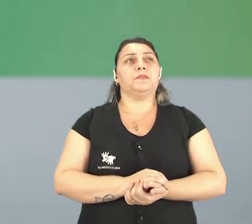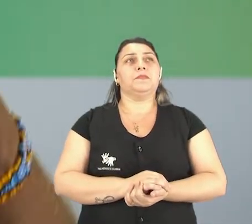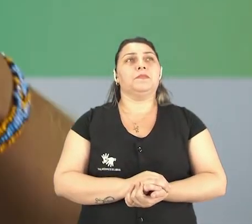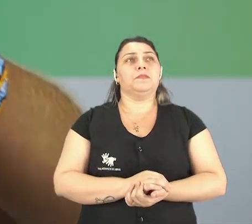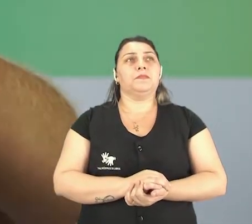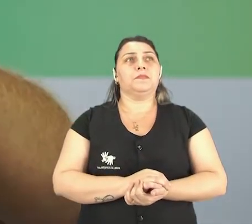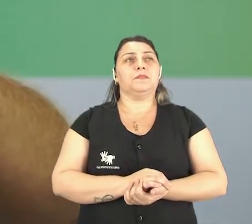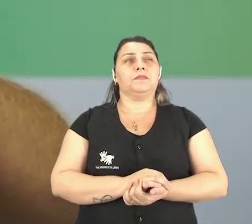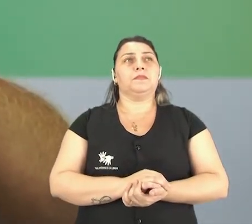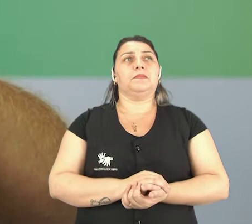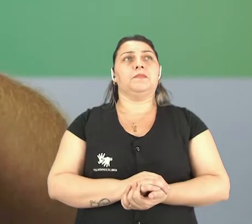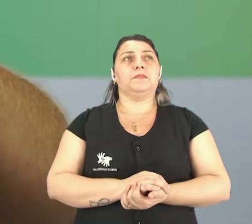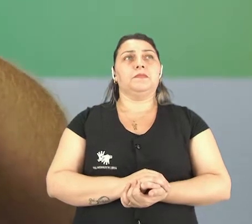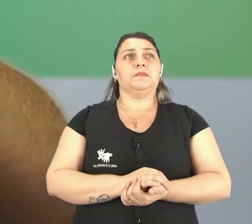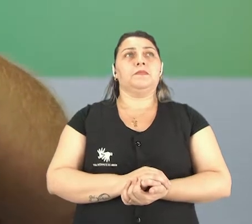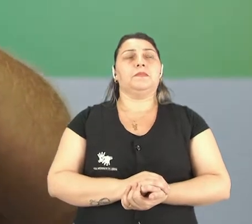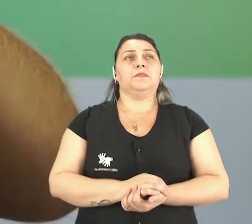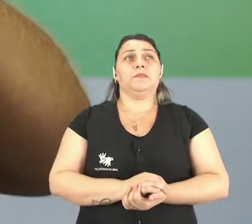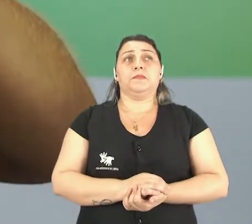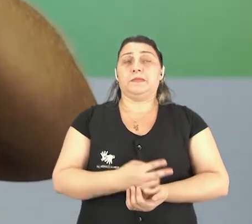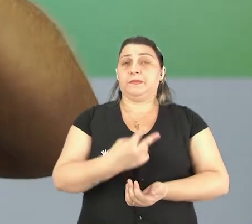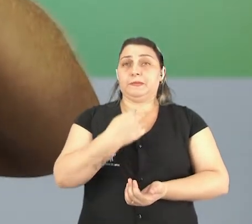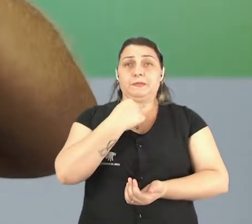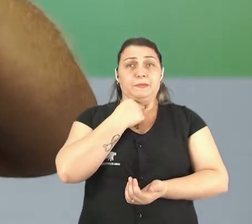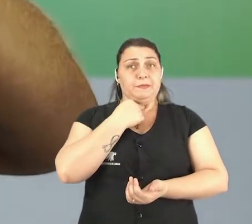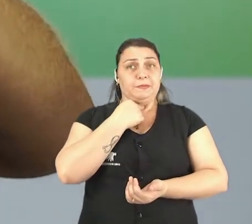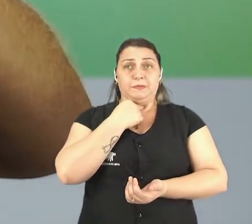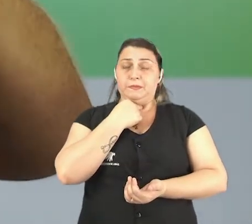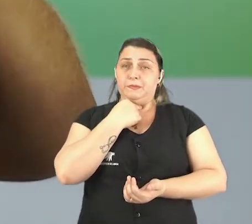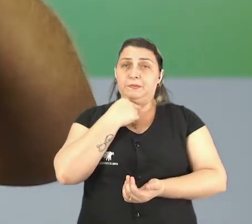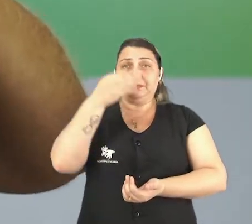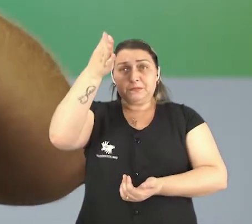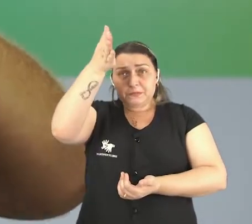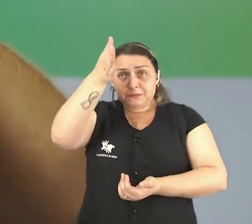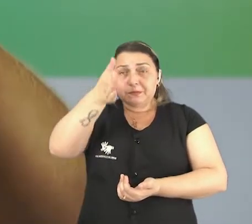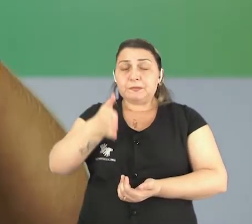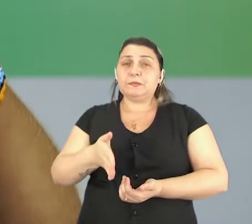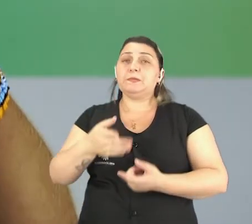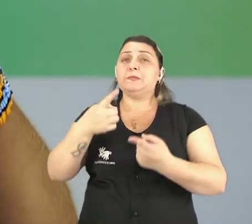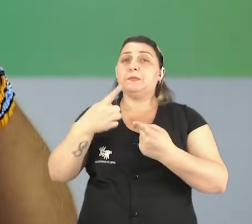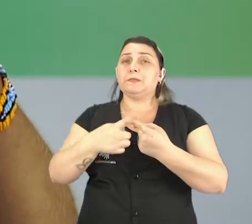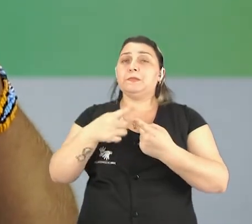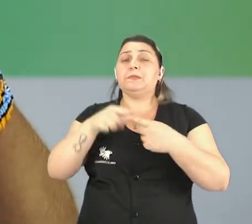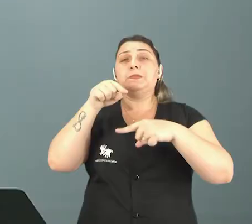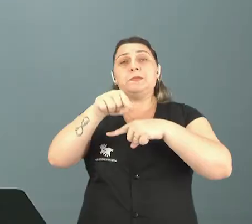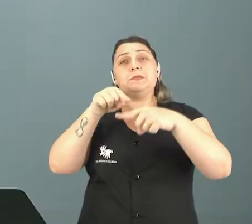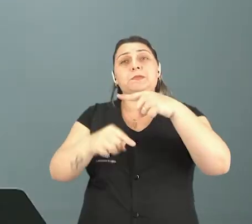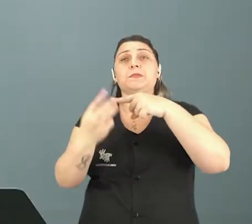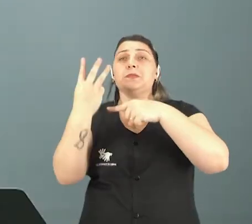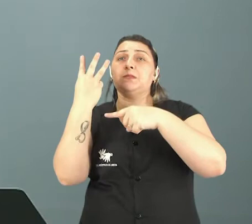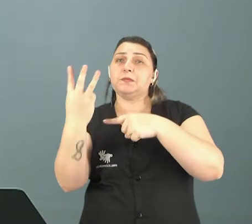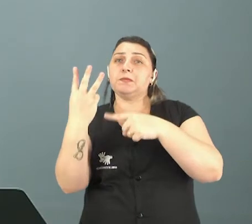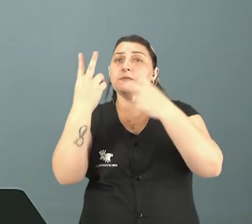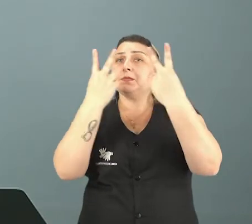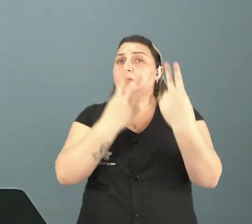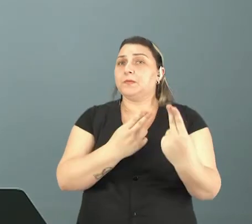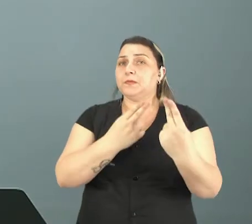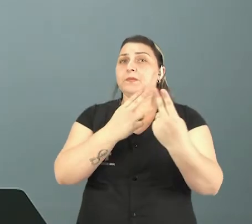Aqui. Agora, não posso mais cortar ao meio, porque eu vou dividir essa figura em 3 partes